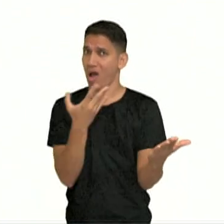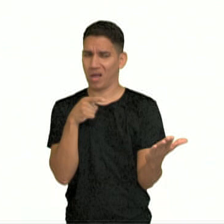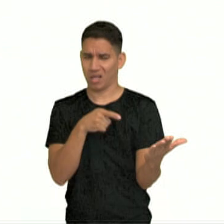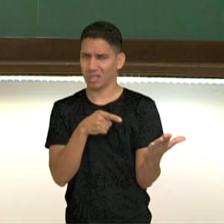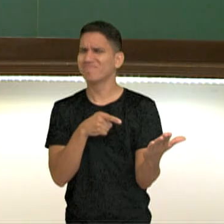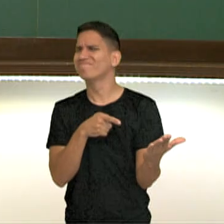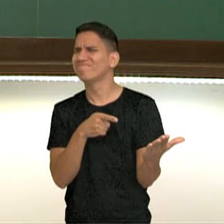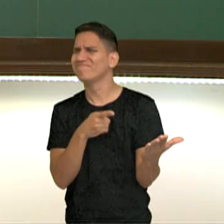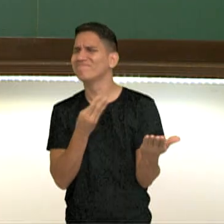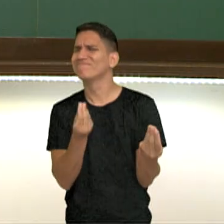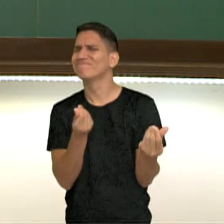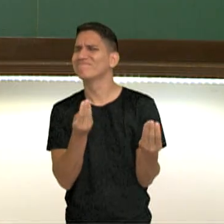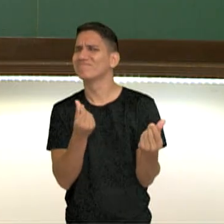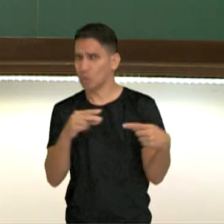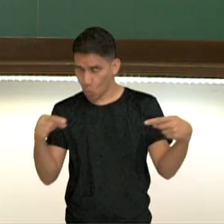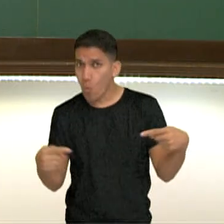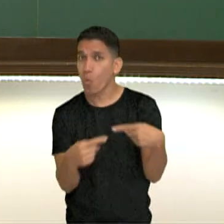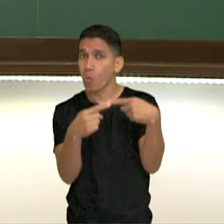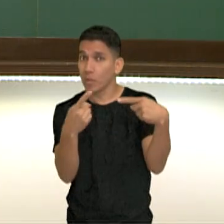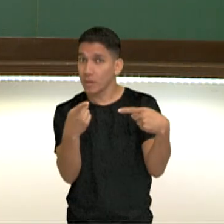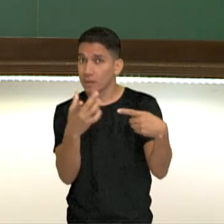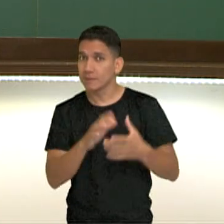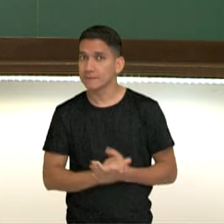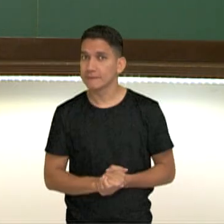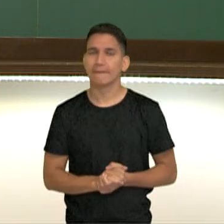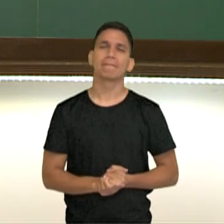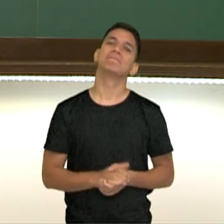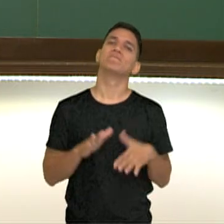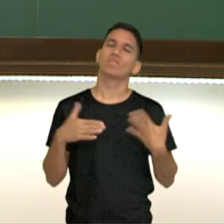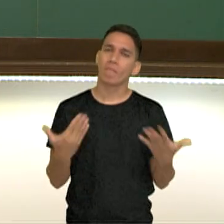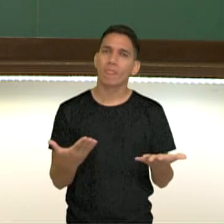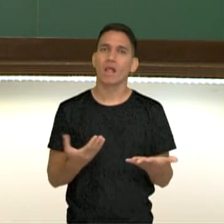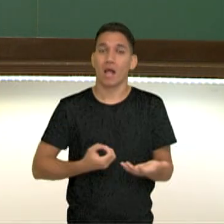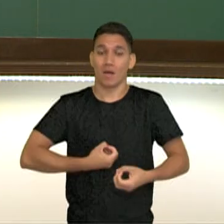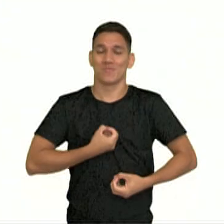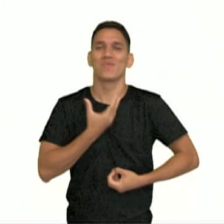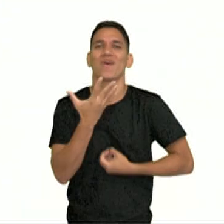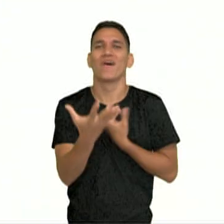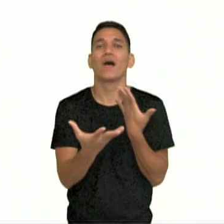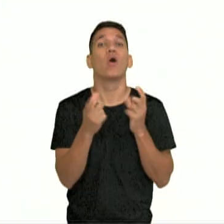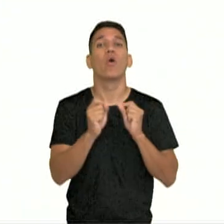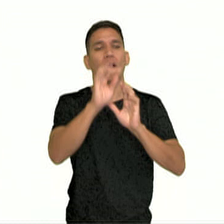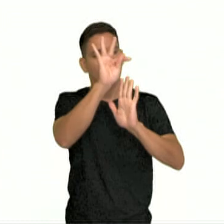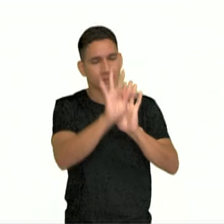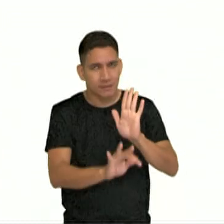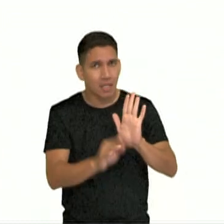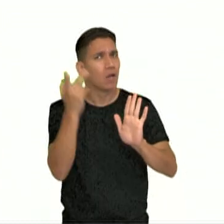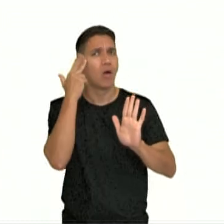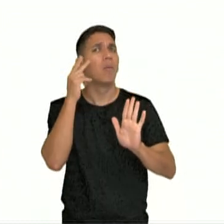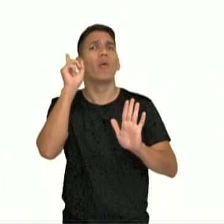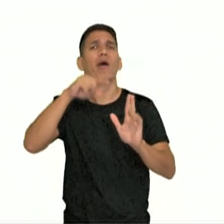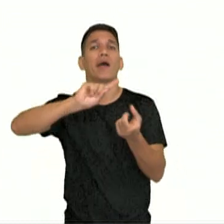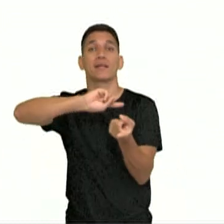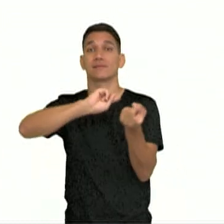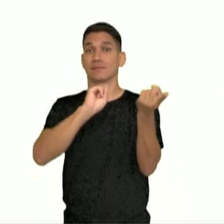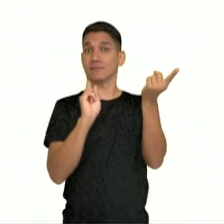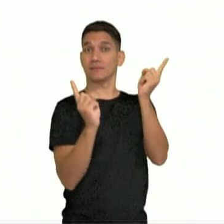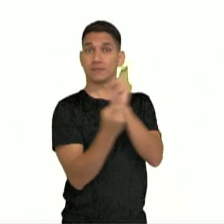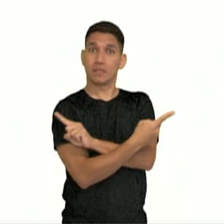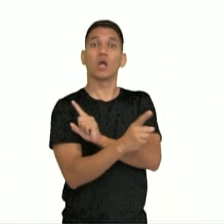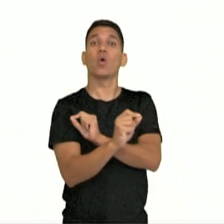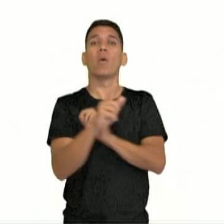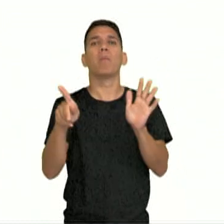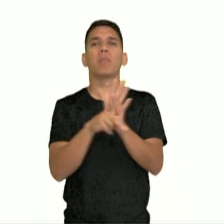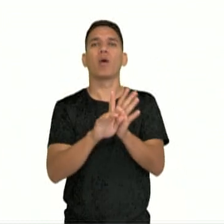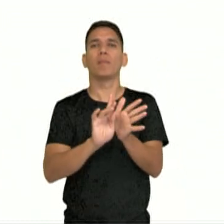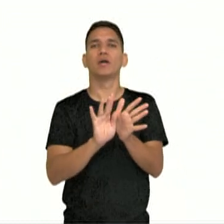sentido para você a poesia? A poesia é um texto geralmente em verso que faz parte do